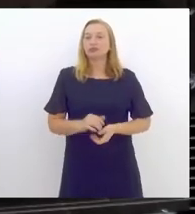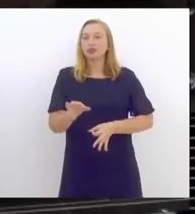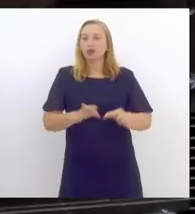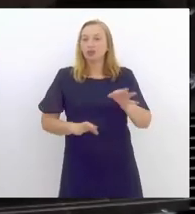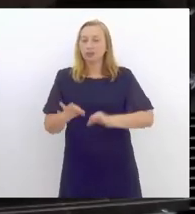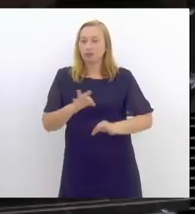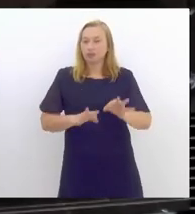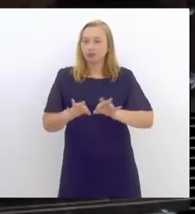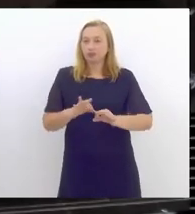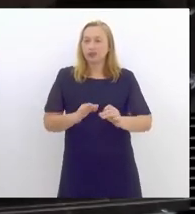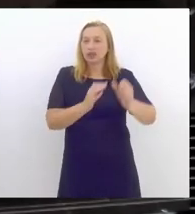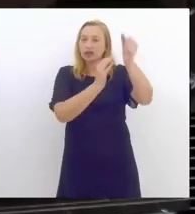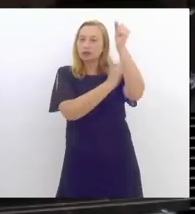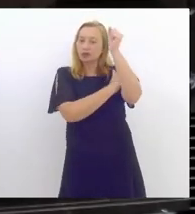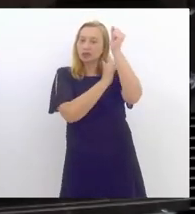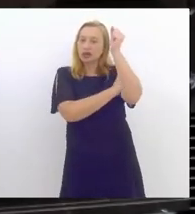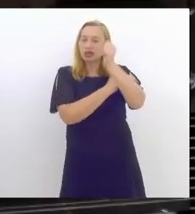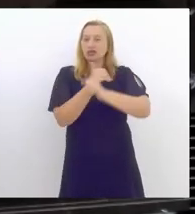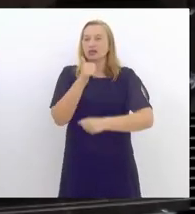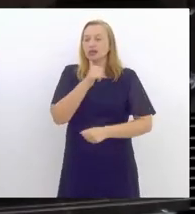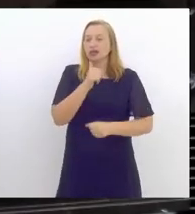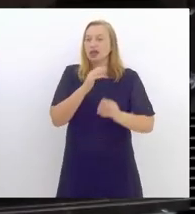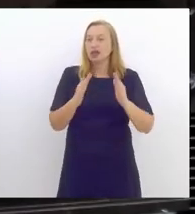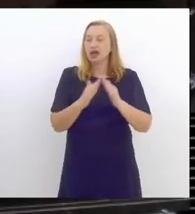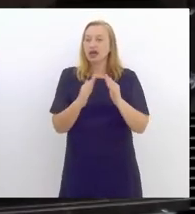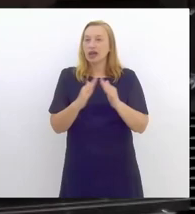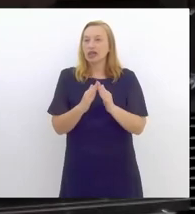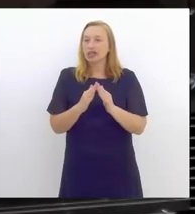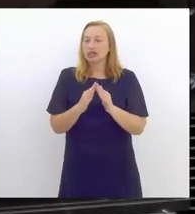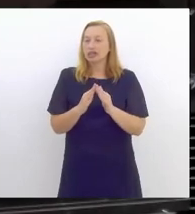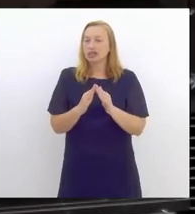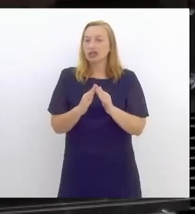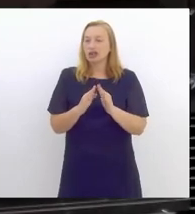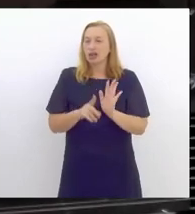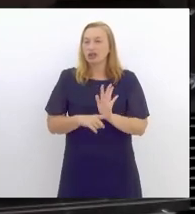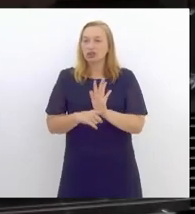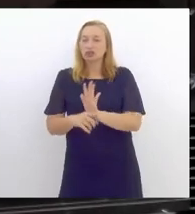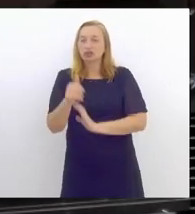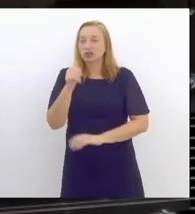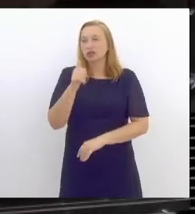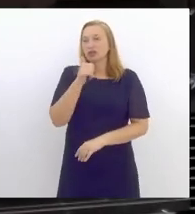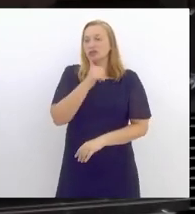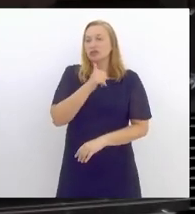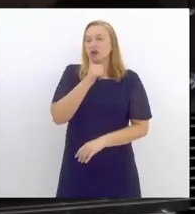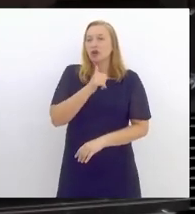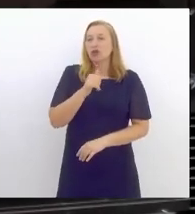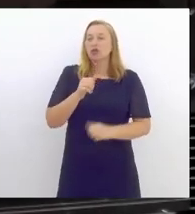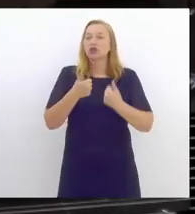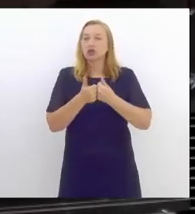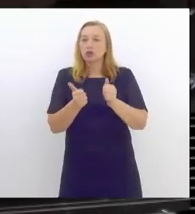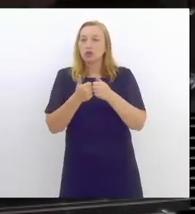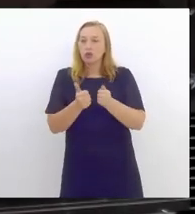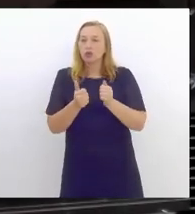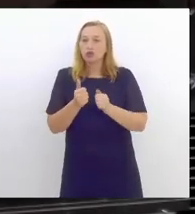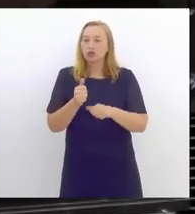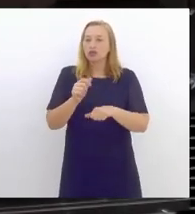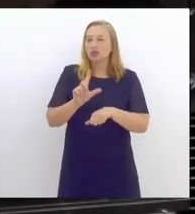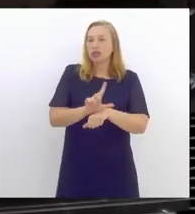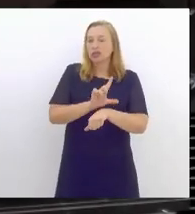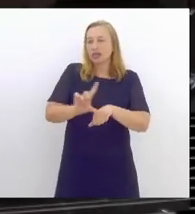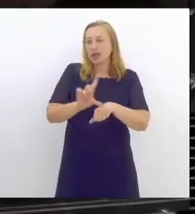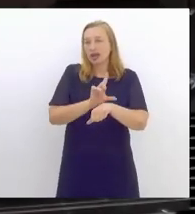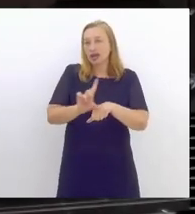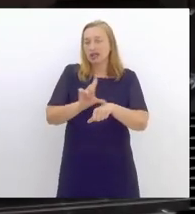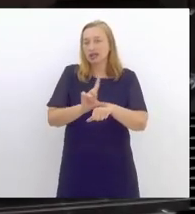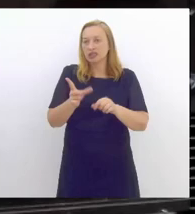O programa Empoderadas, a Casa Abrigo Lar da Mulher e o Ônibus Lilás são outras ações de enfrentamento à violência